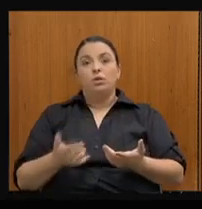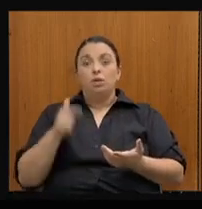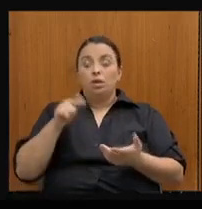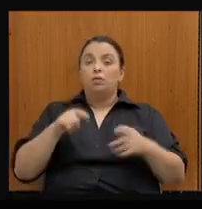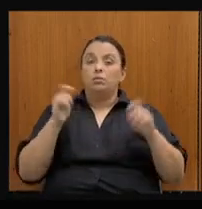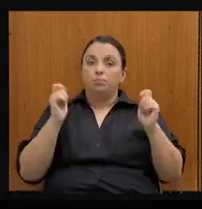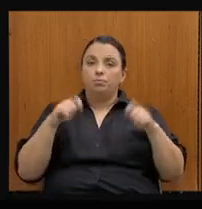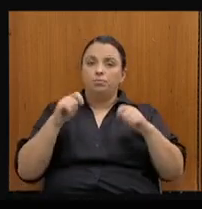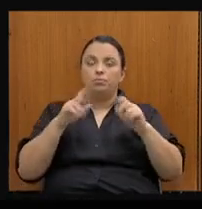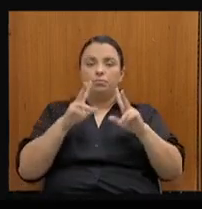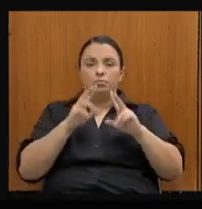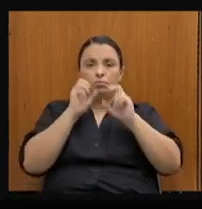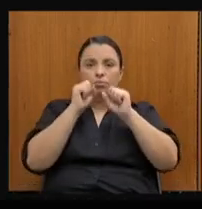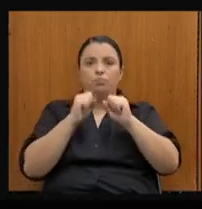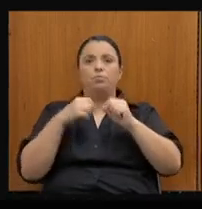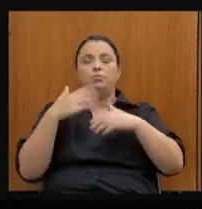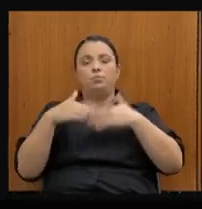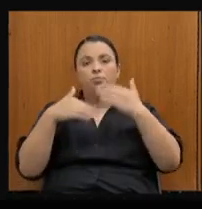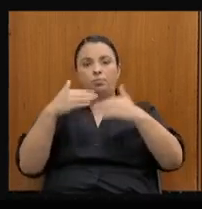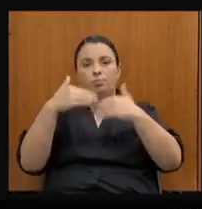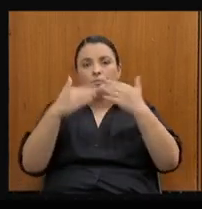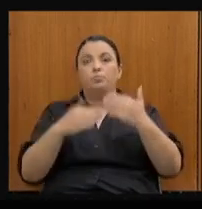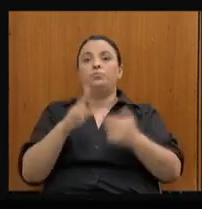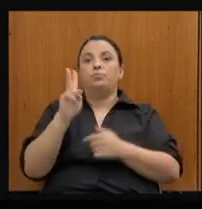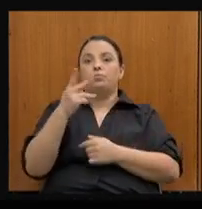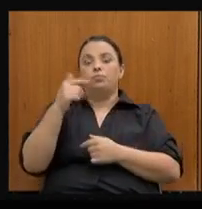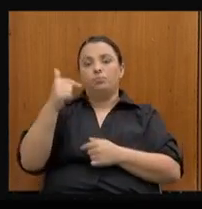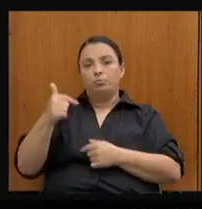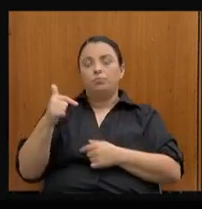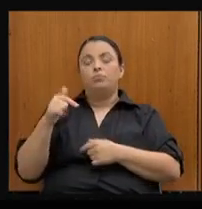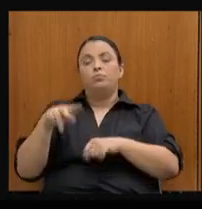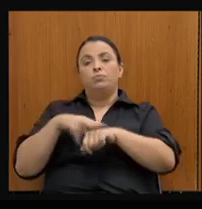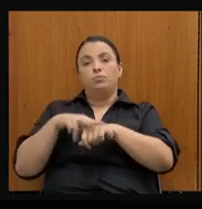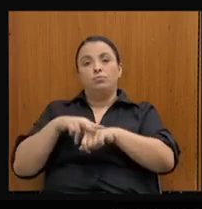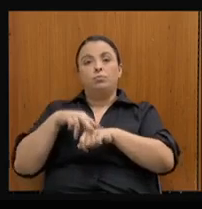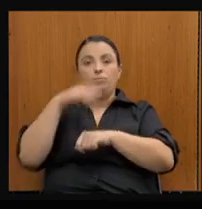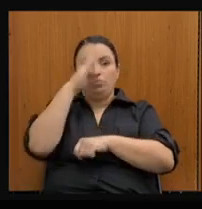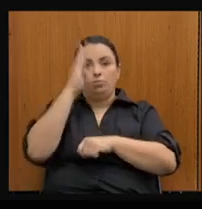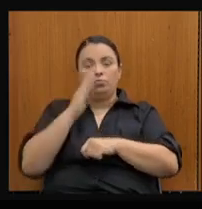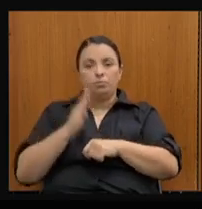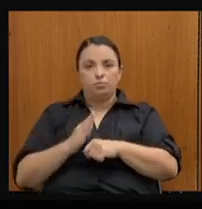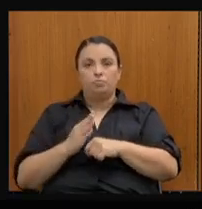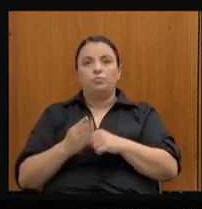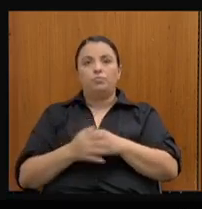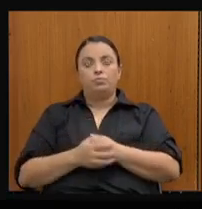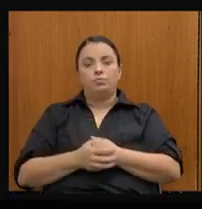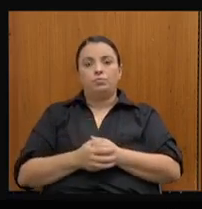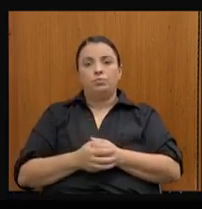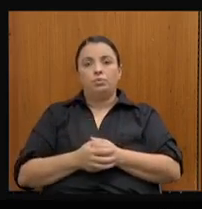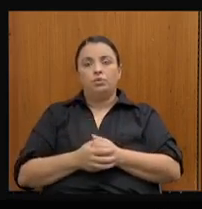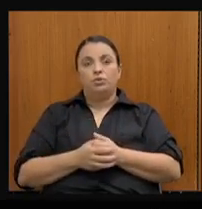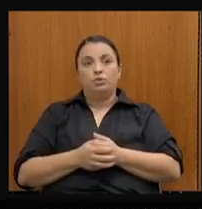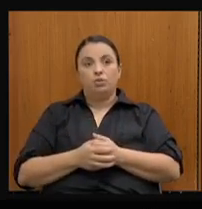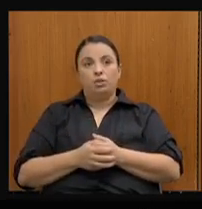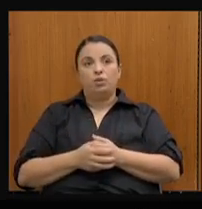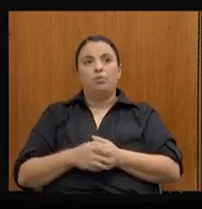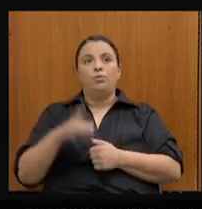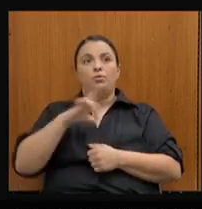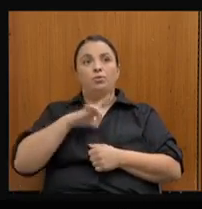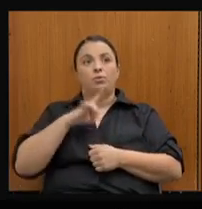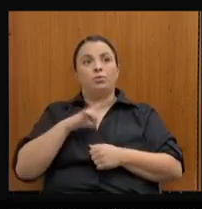potencialidade do desenvolvimento de hidrogênio verde do Brasil é então é a uma